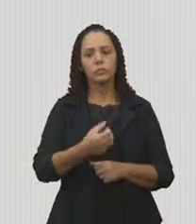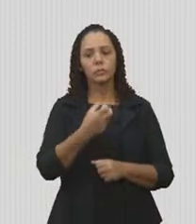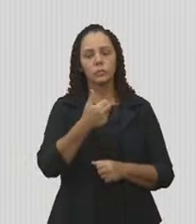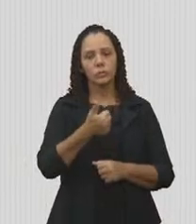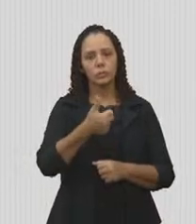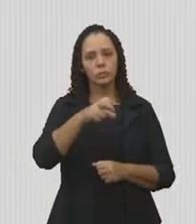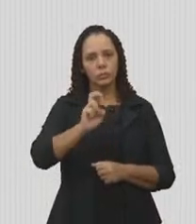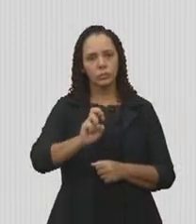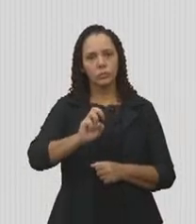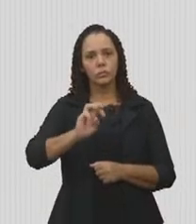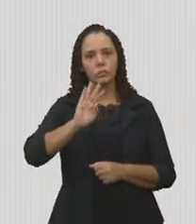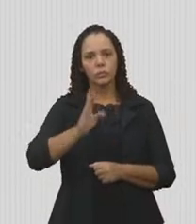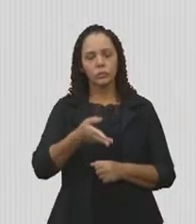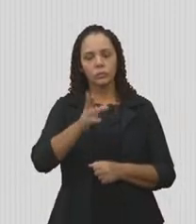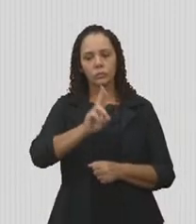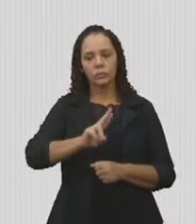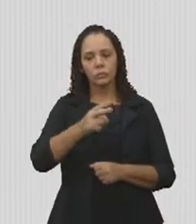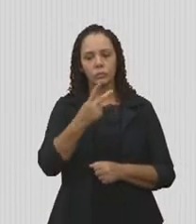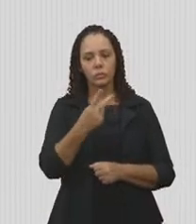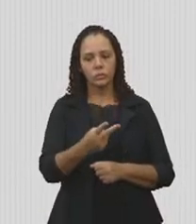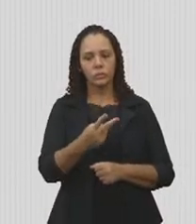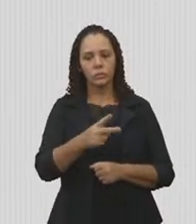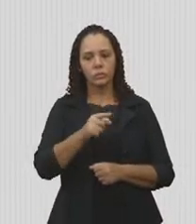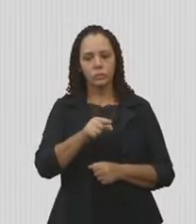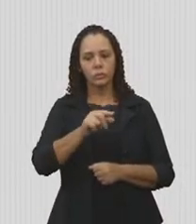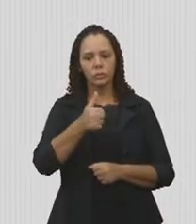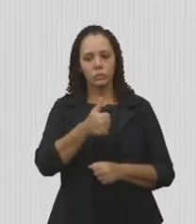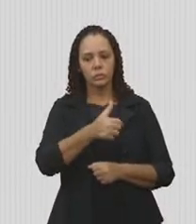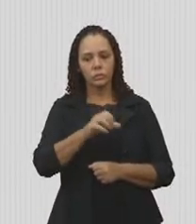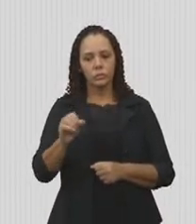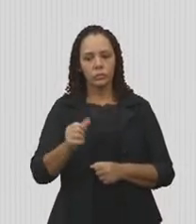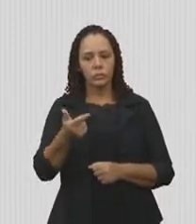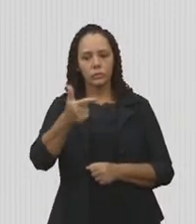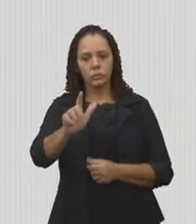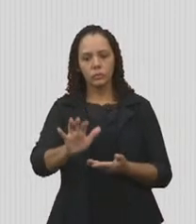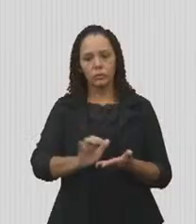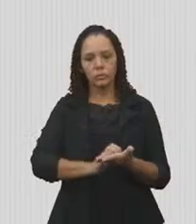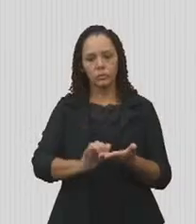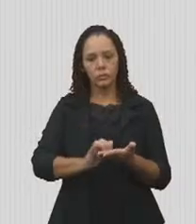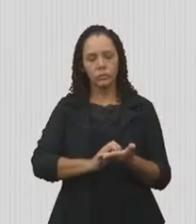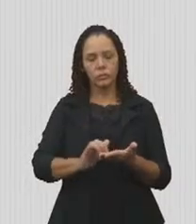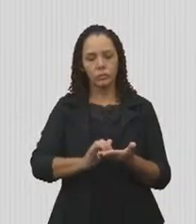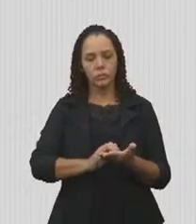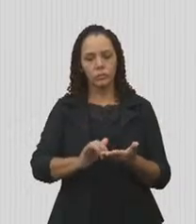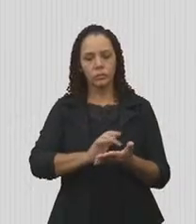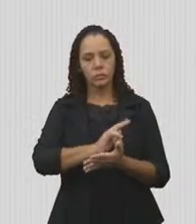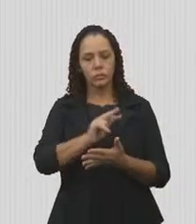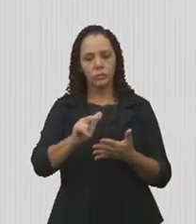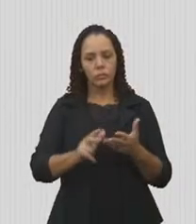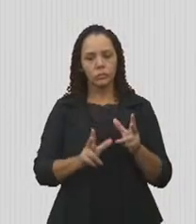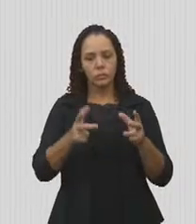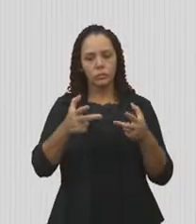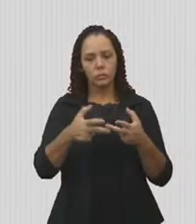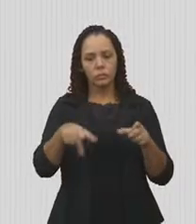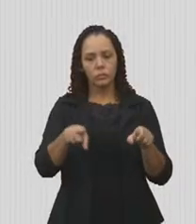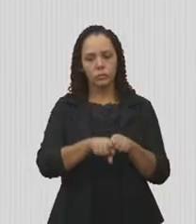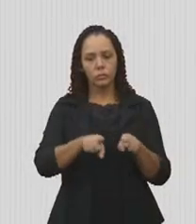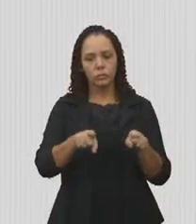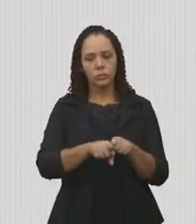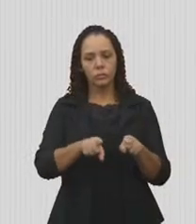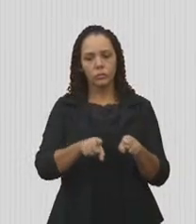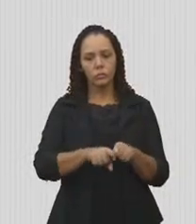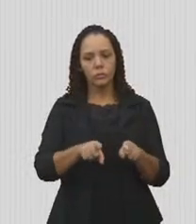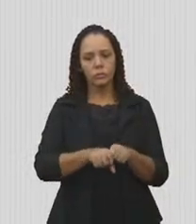milhões, gastou 2 milhões e 100. As outras, que são as secretarias meio e a Câmara, né, Executivo,